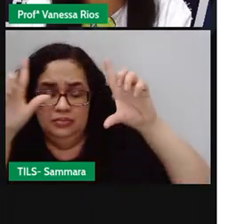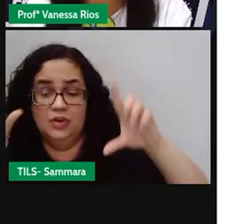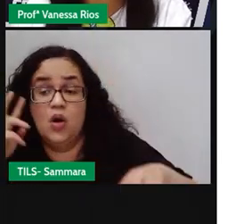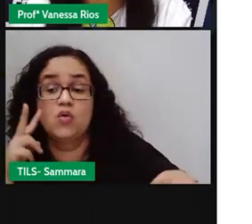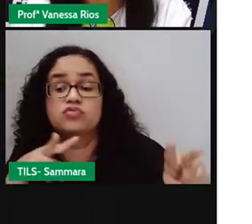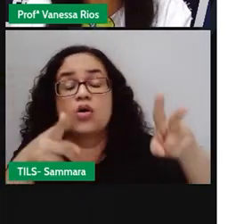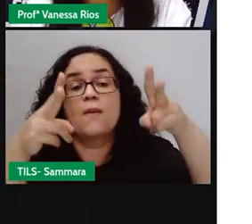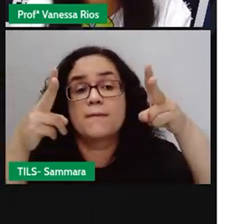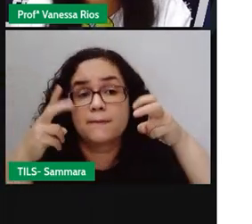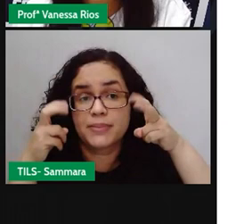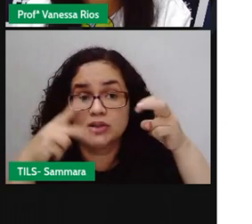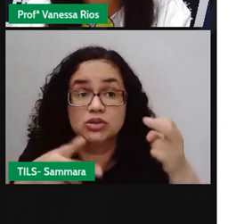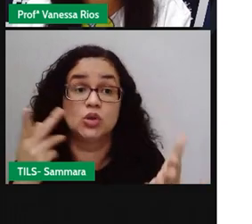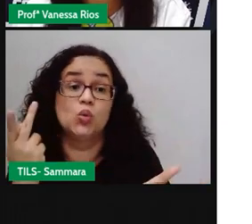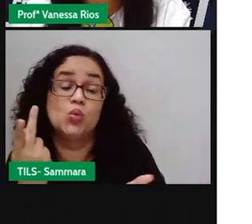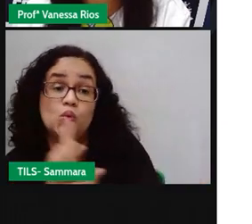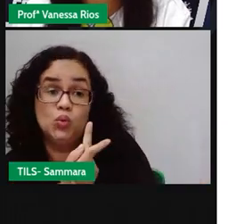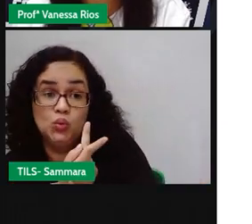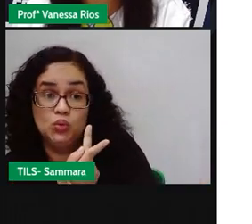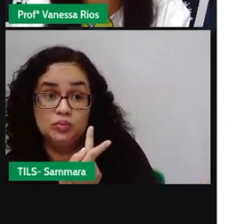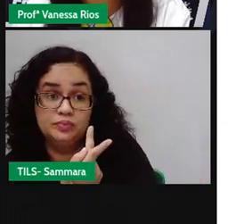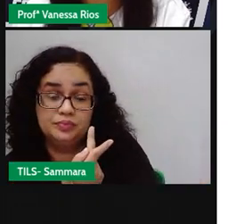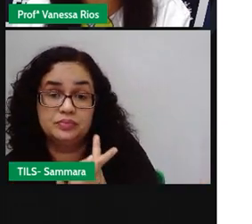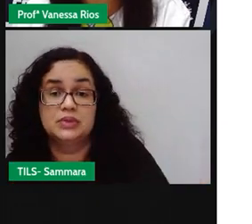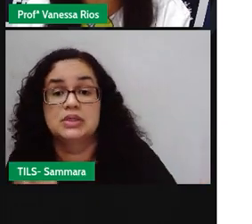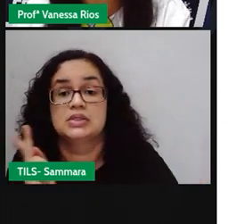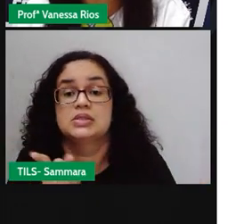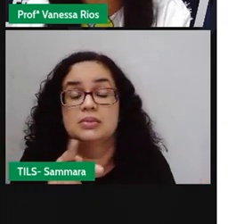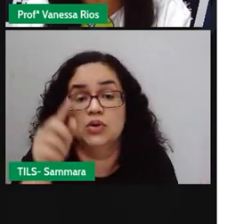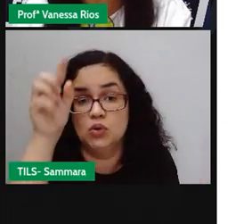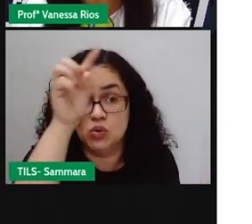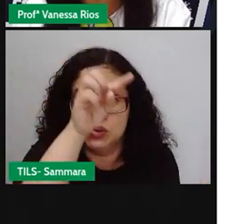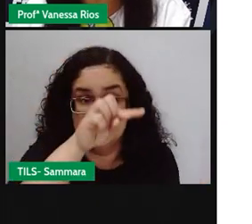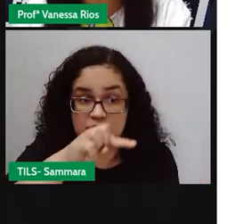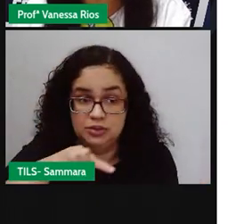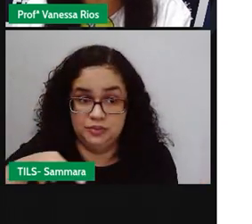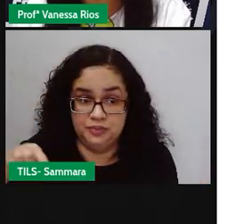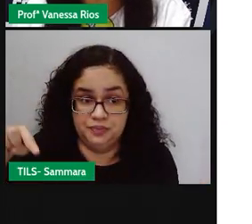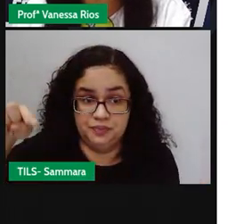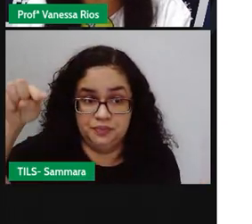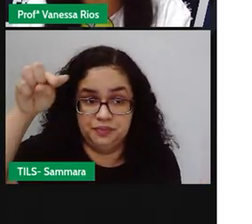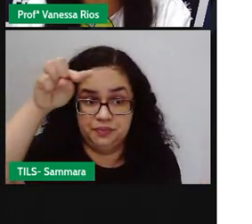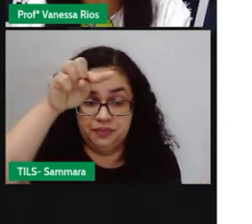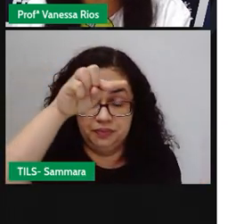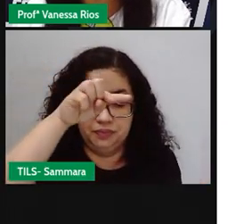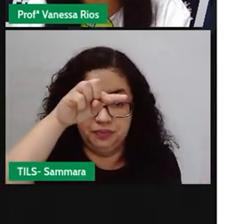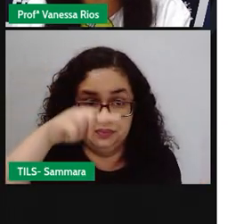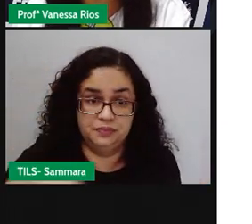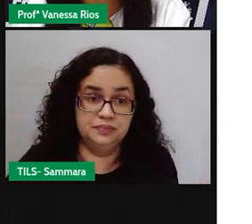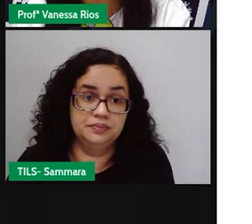gente observa, né? Acontecendo, aparecendo aí o tempo todo, ó. O círculo.